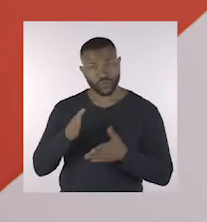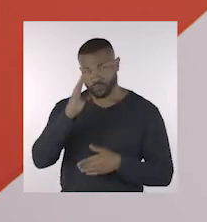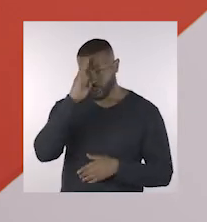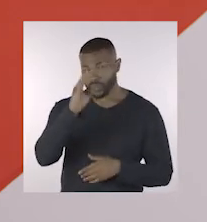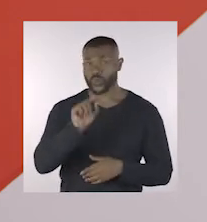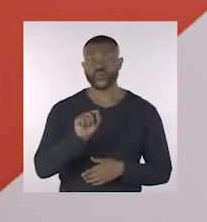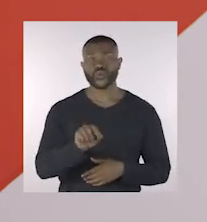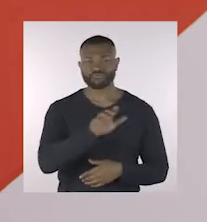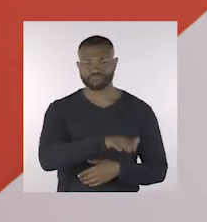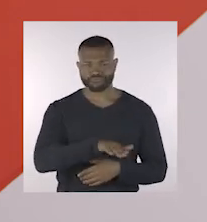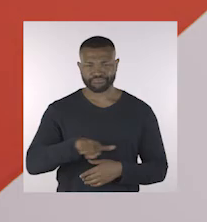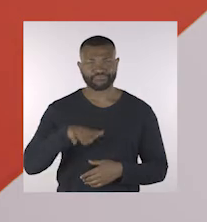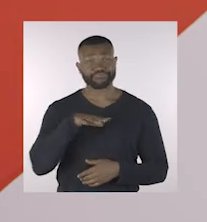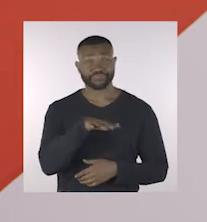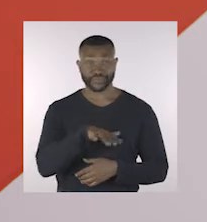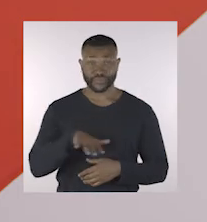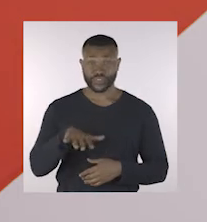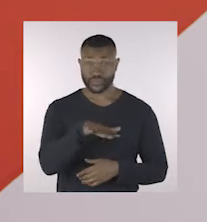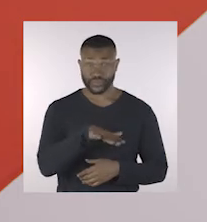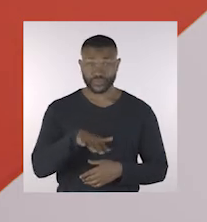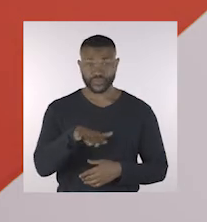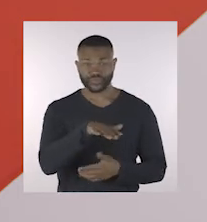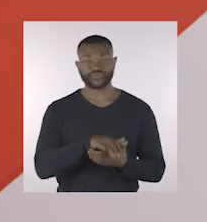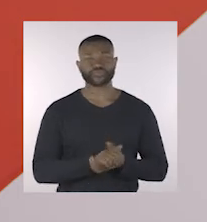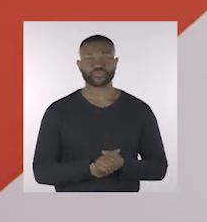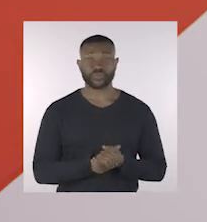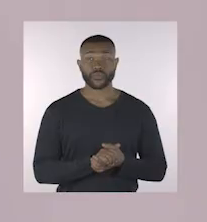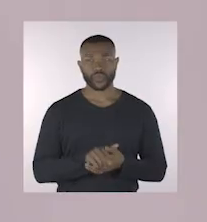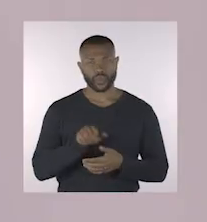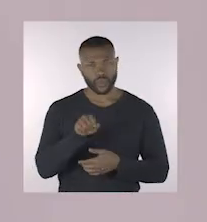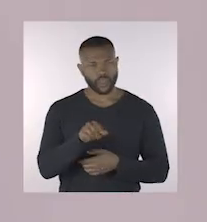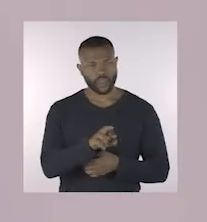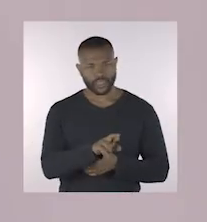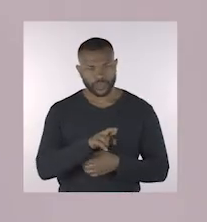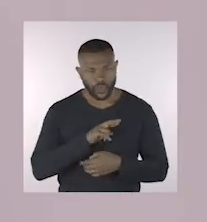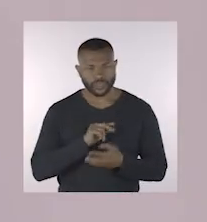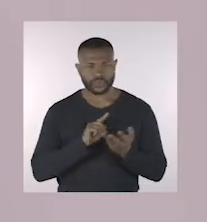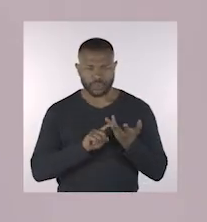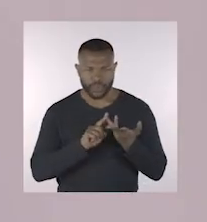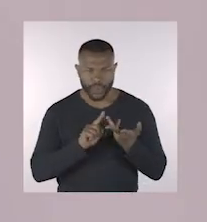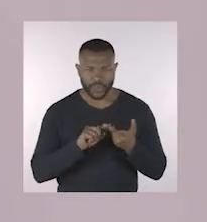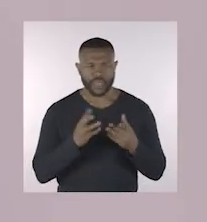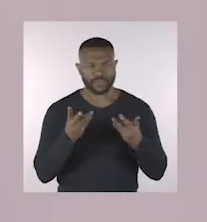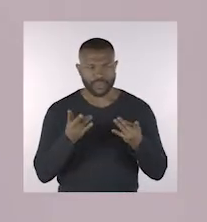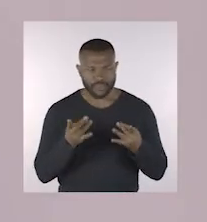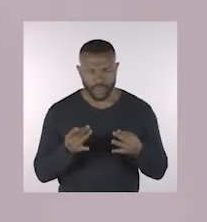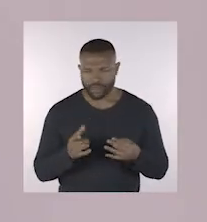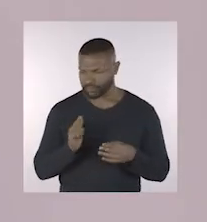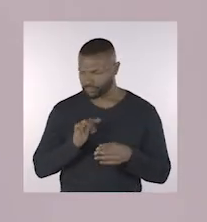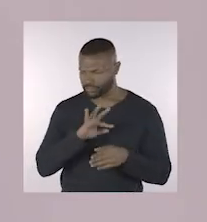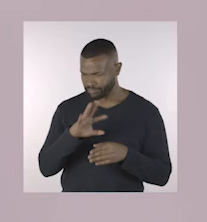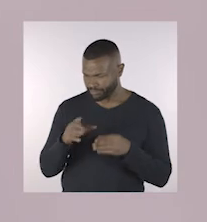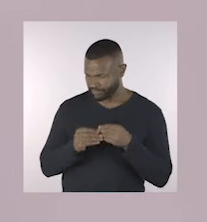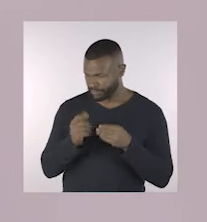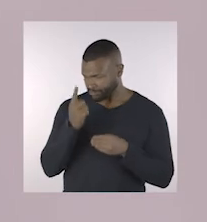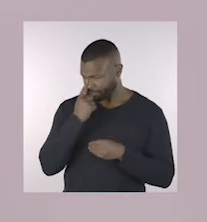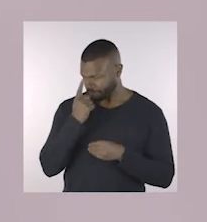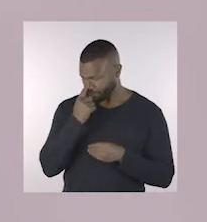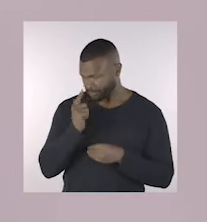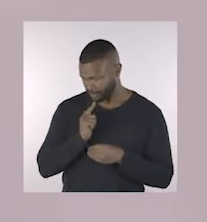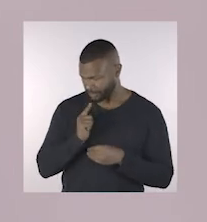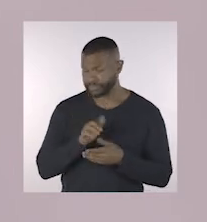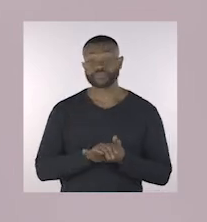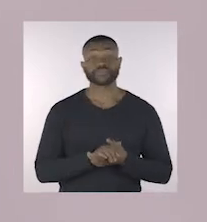voltado principalmente para as crianças dessa cidade de é uma resposta tão minuciosa zarattini tem alguma